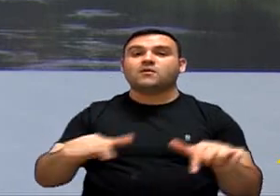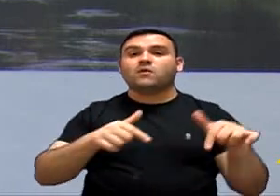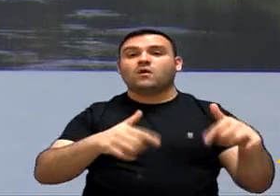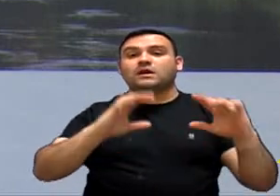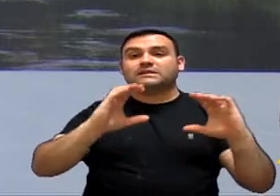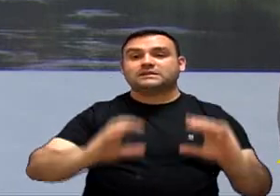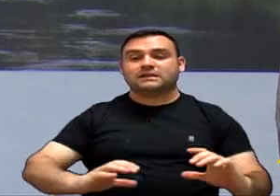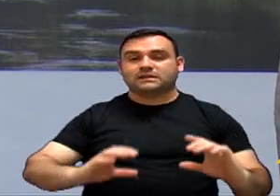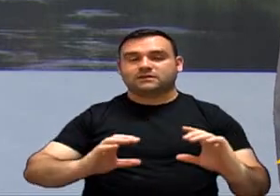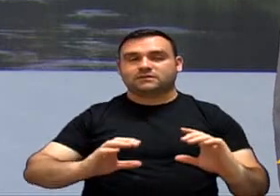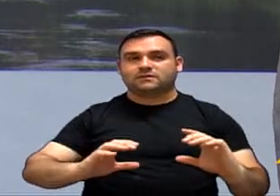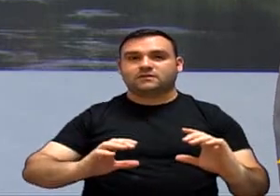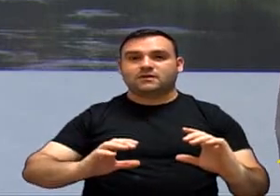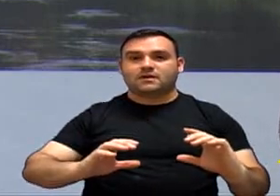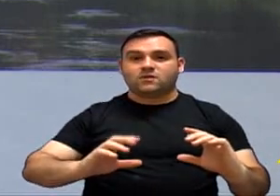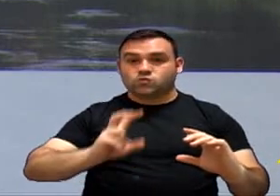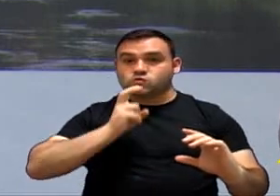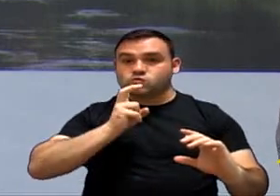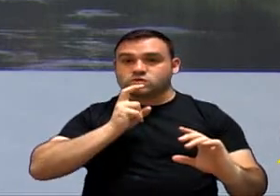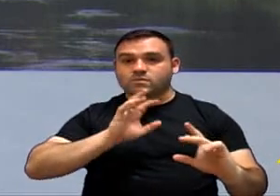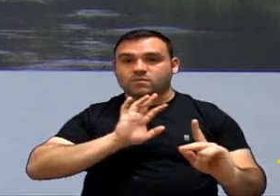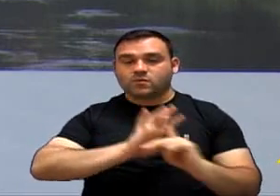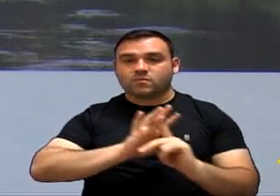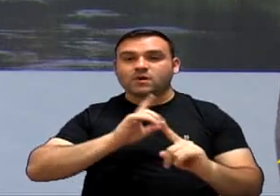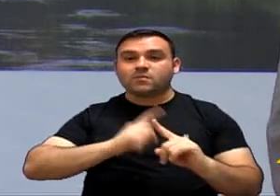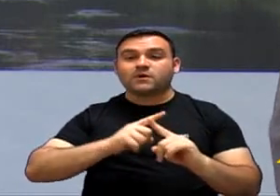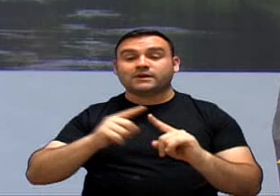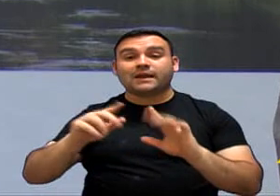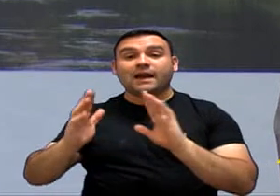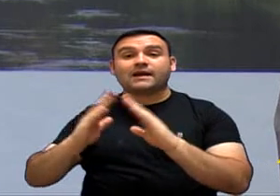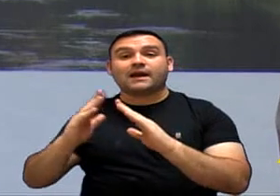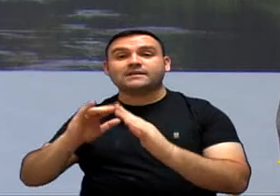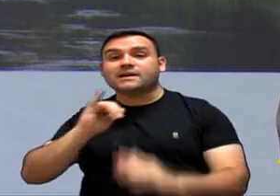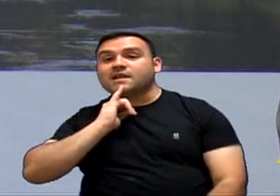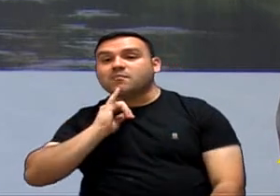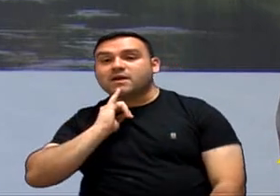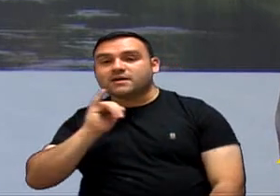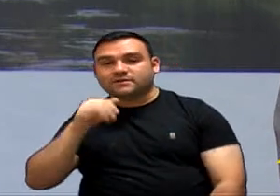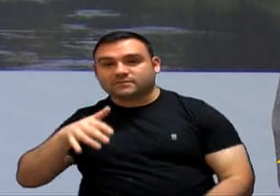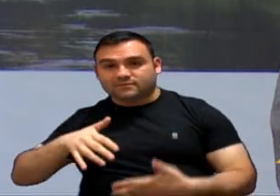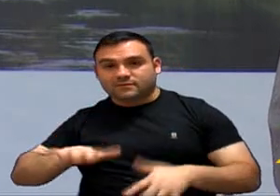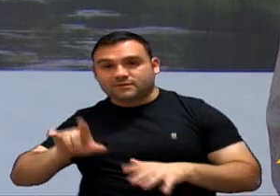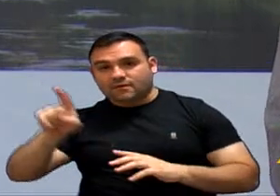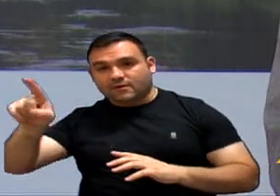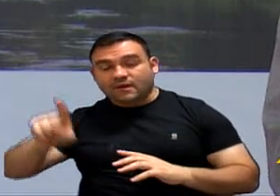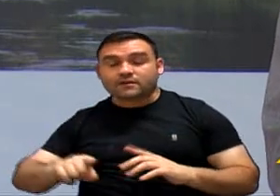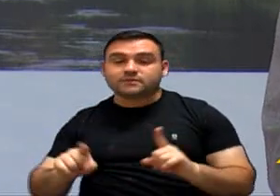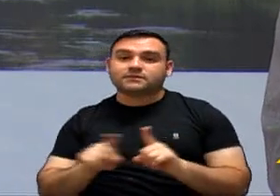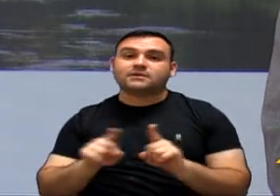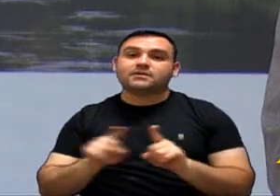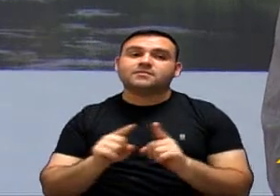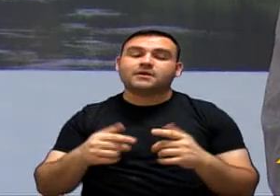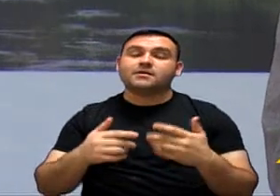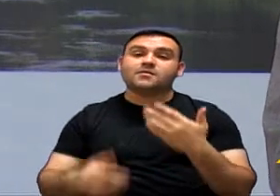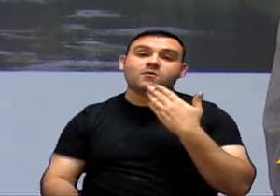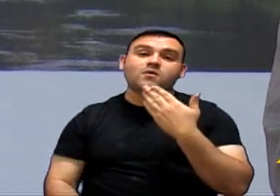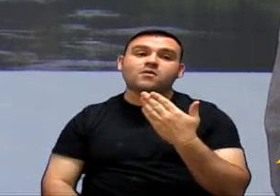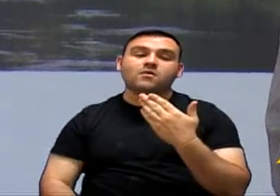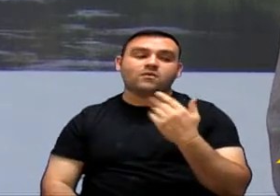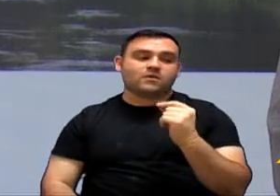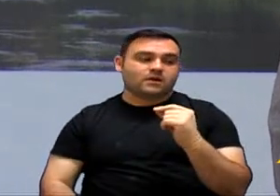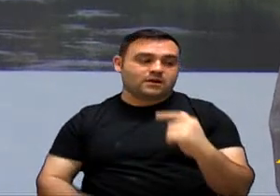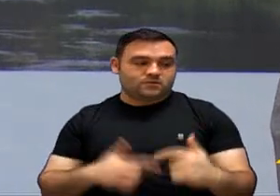de cidadão cidadão Sorocabano Pois é de Itapetininga e também mostrar